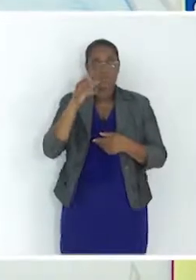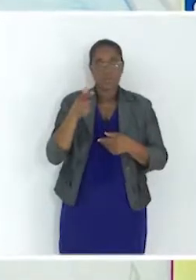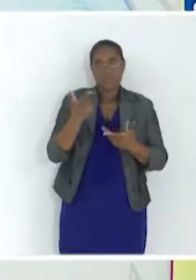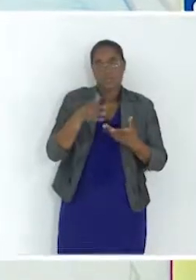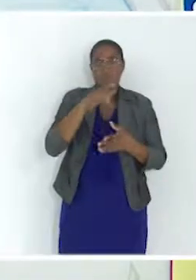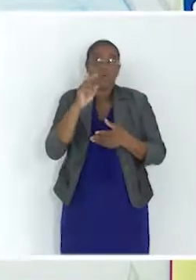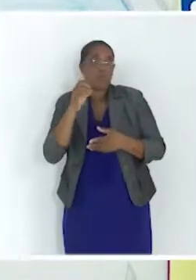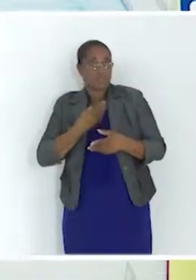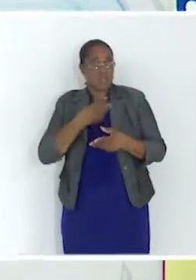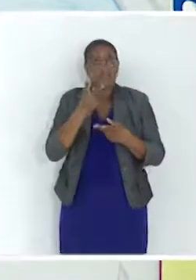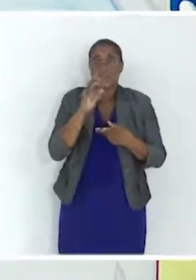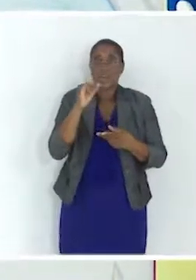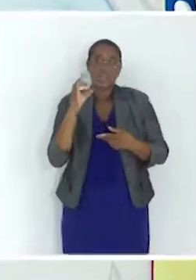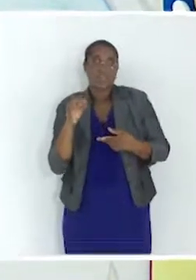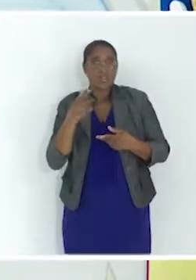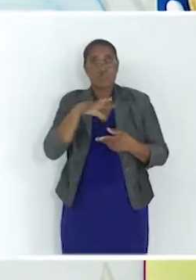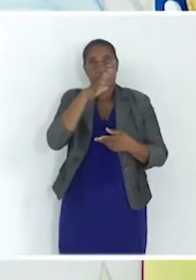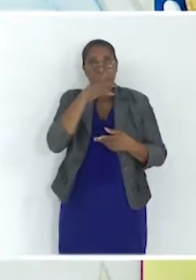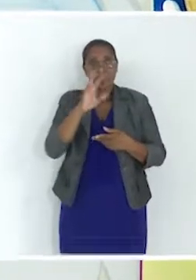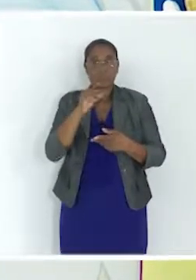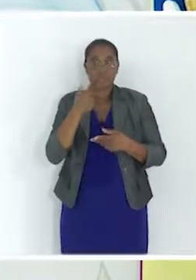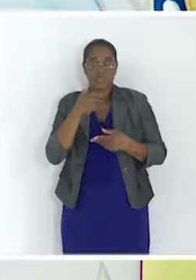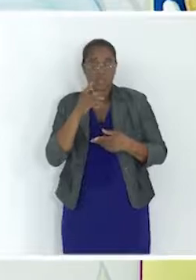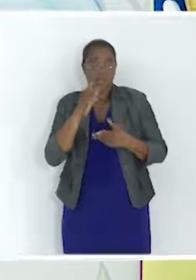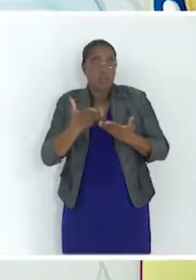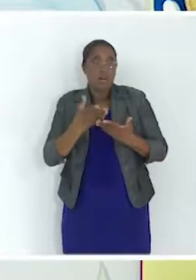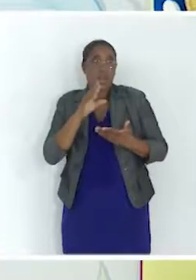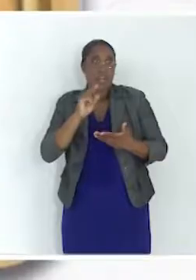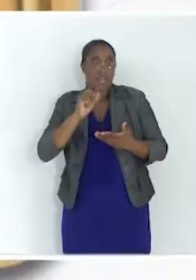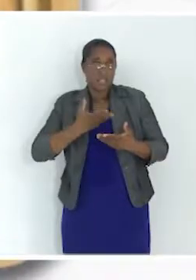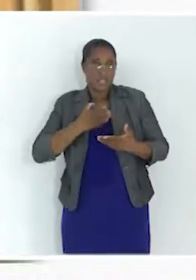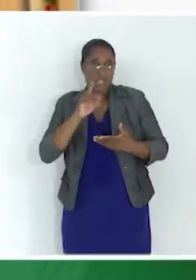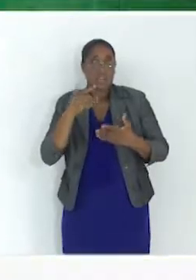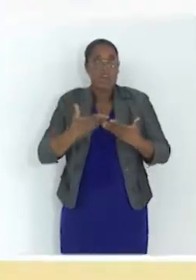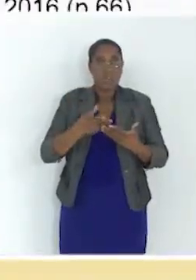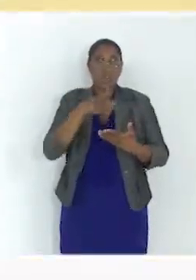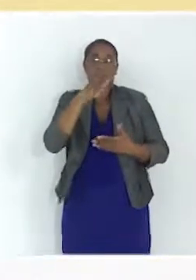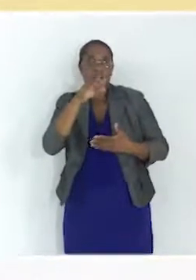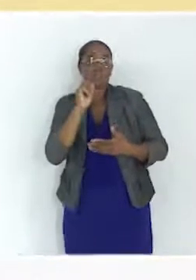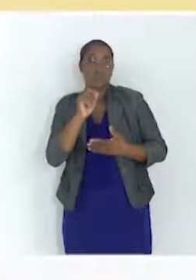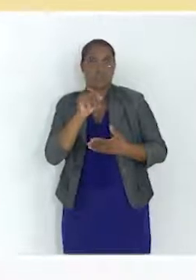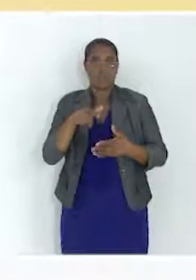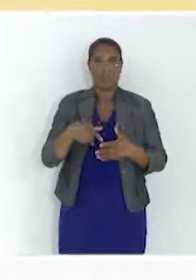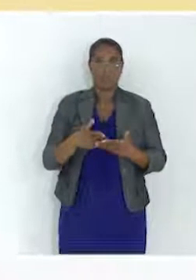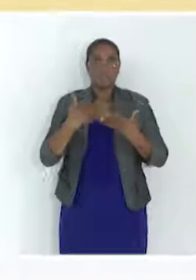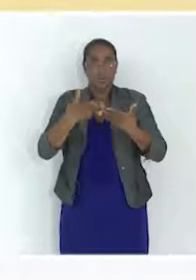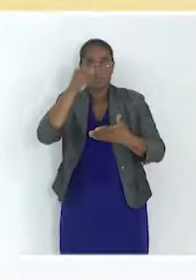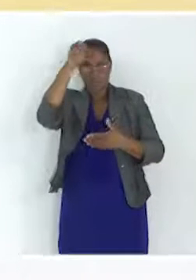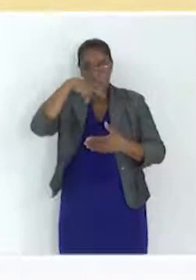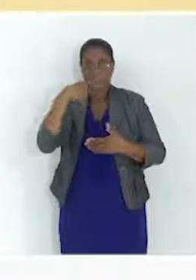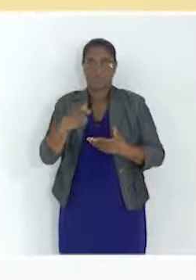nomes. E posto isto, vamos para uma anedota. Mas no final, façam o favor de